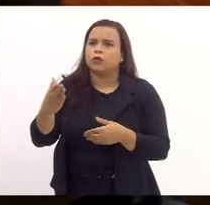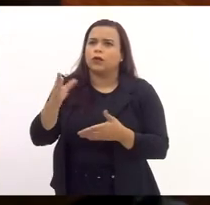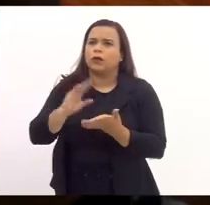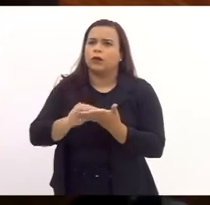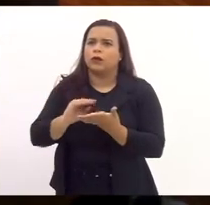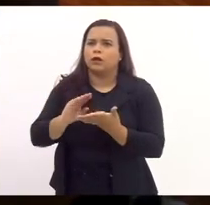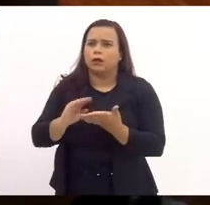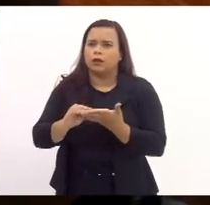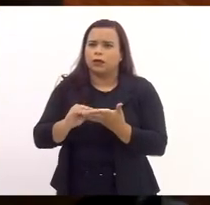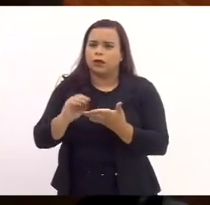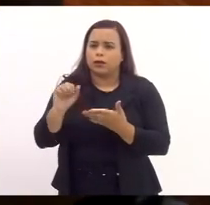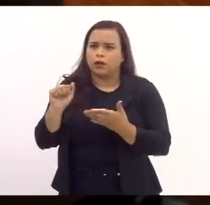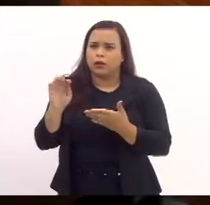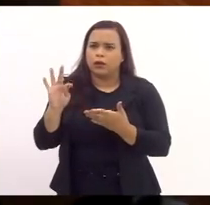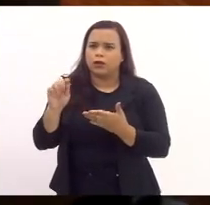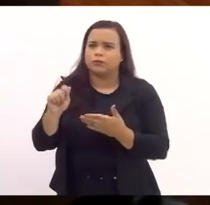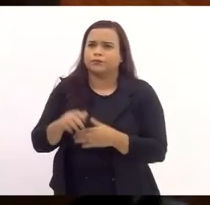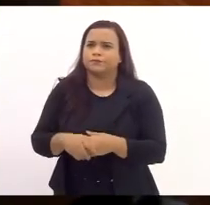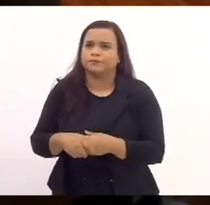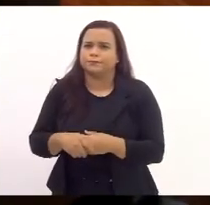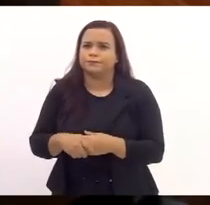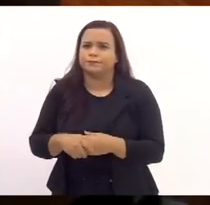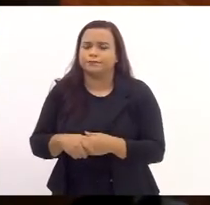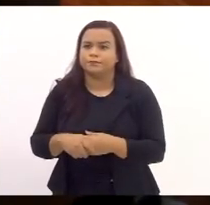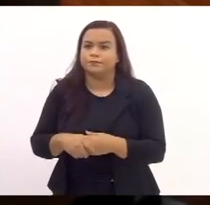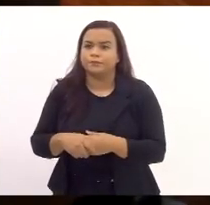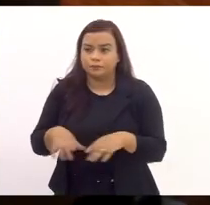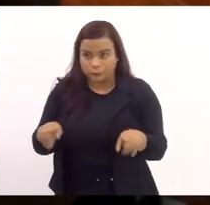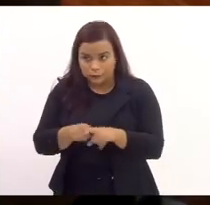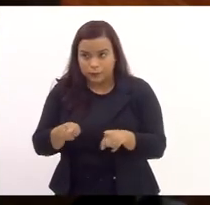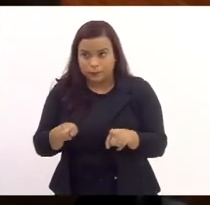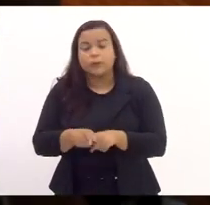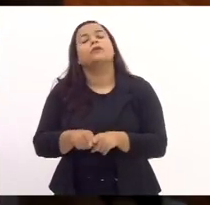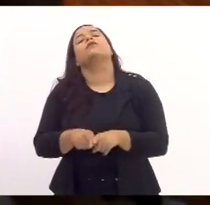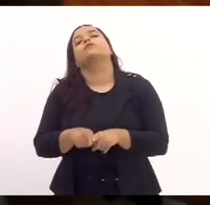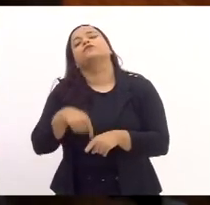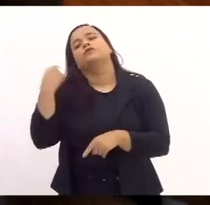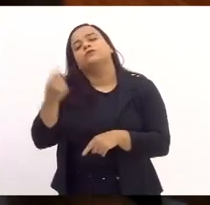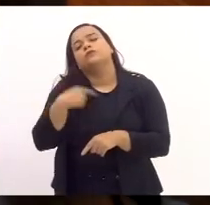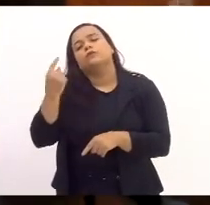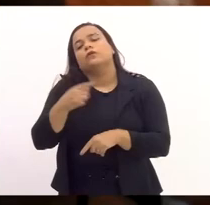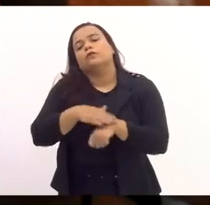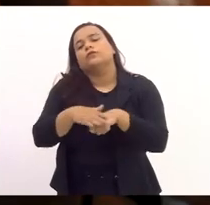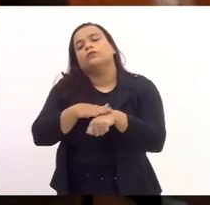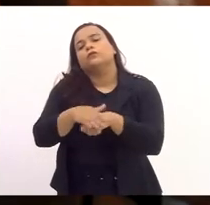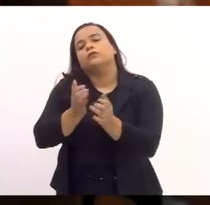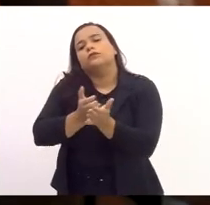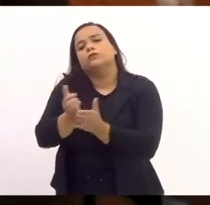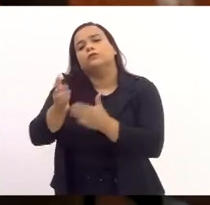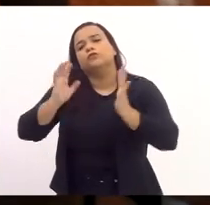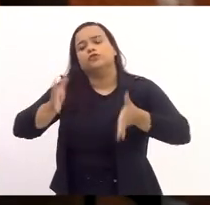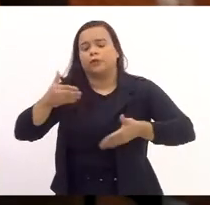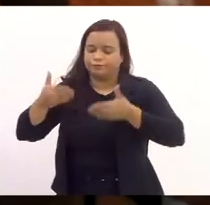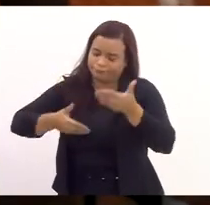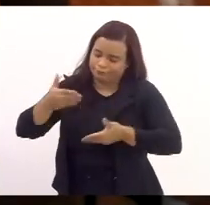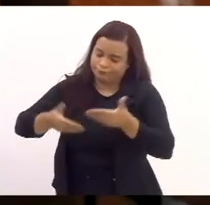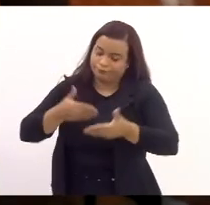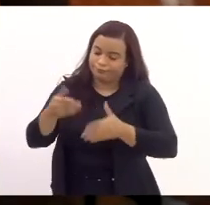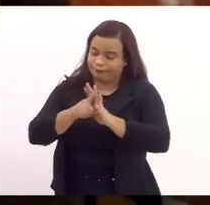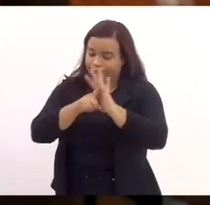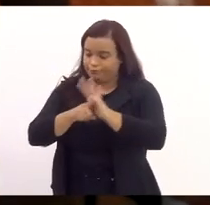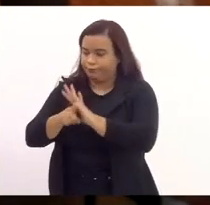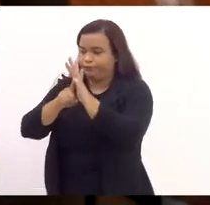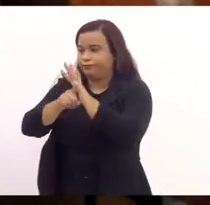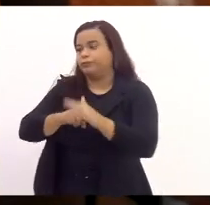por favor. E a gente já começou um procedimento de investigação junto